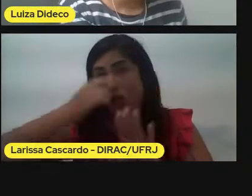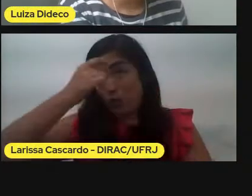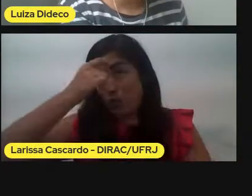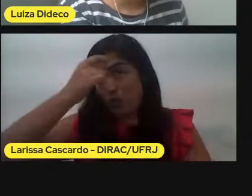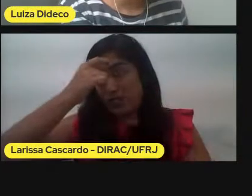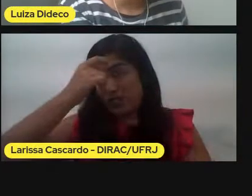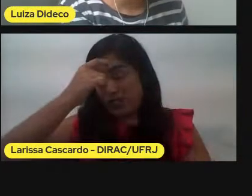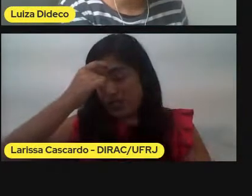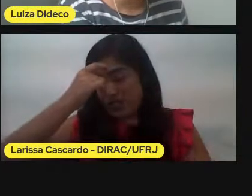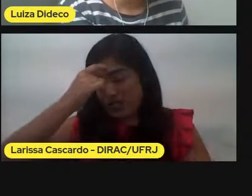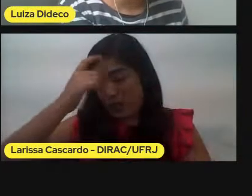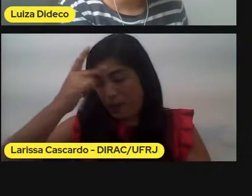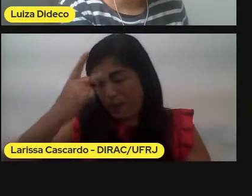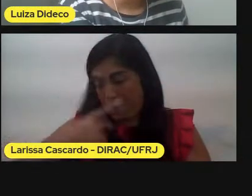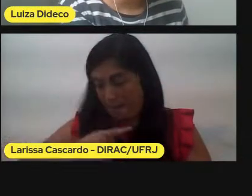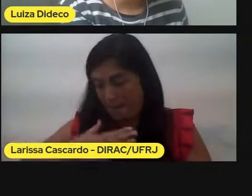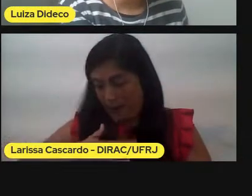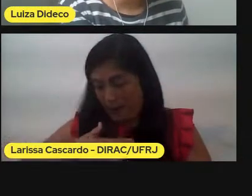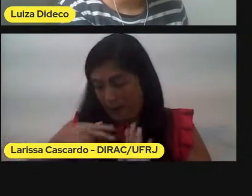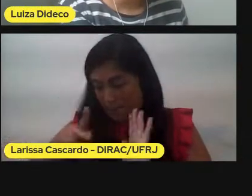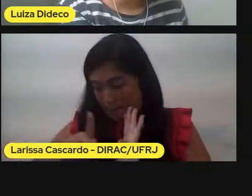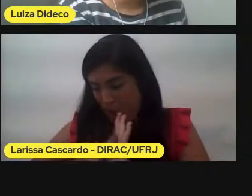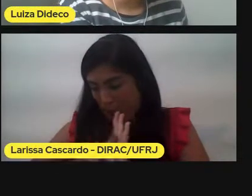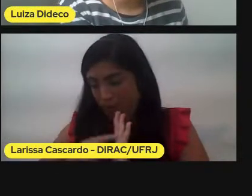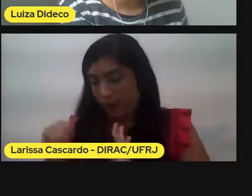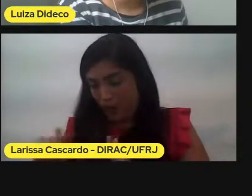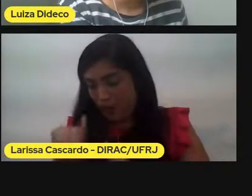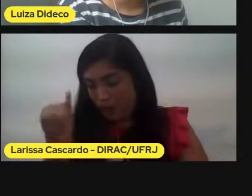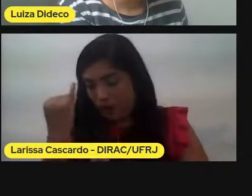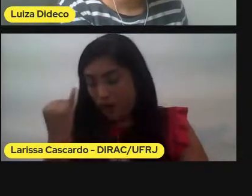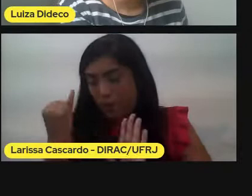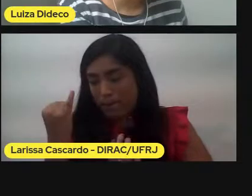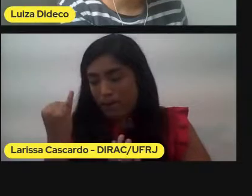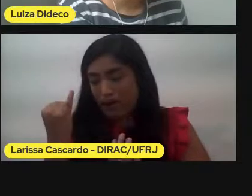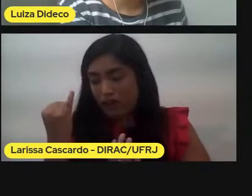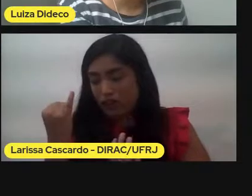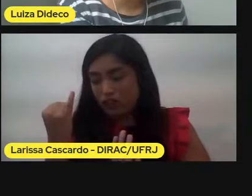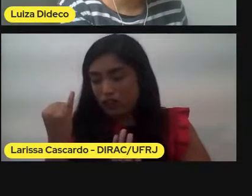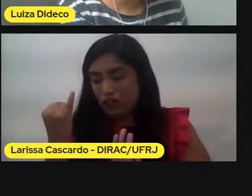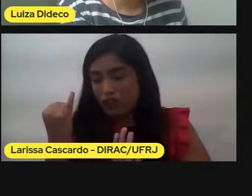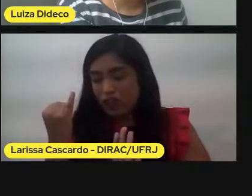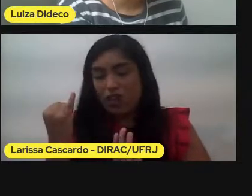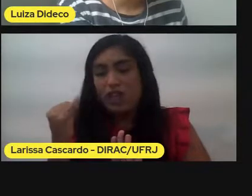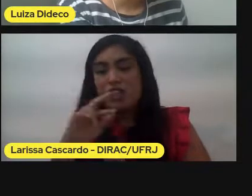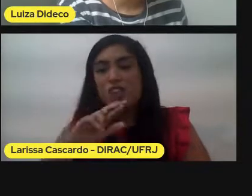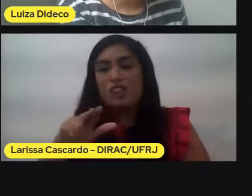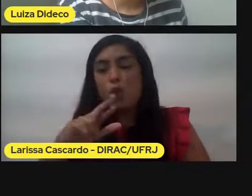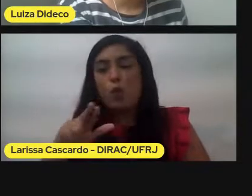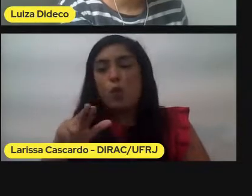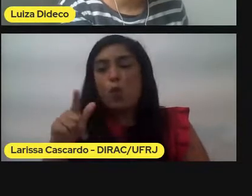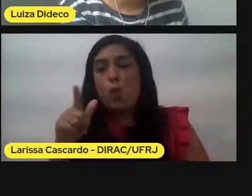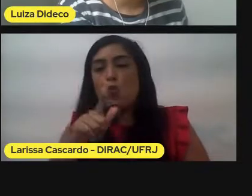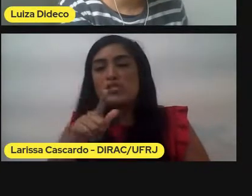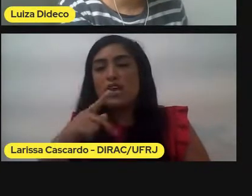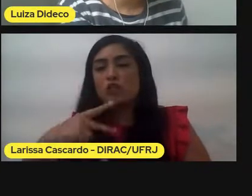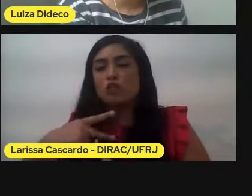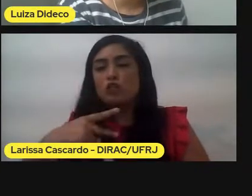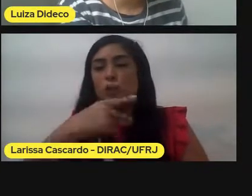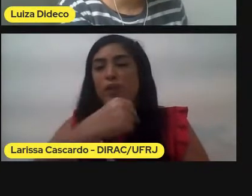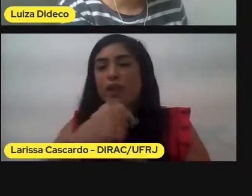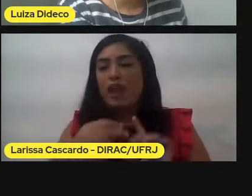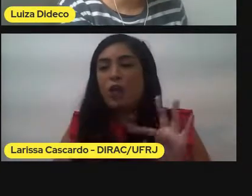uma condição necessária, mas não suficiente para se superar o tédio. O tédio não é uma questão de